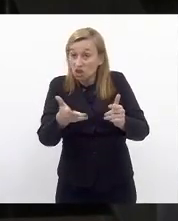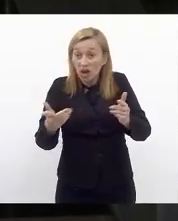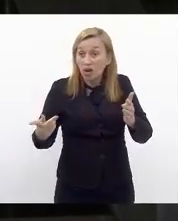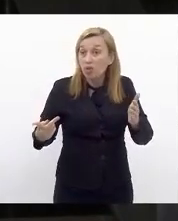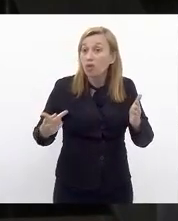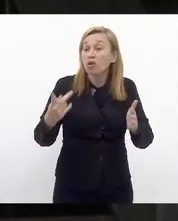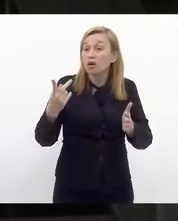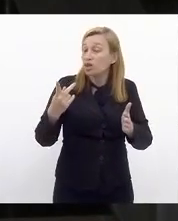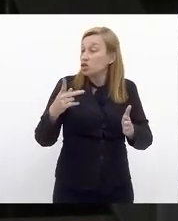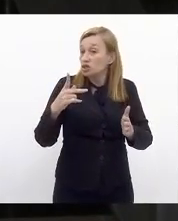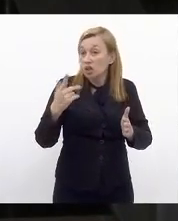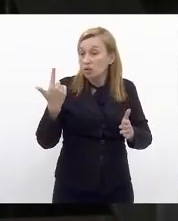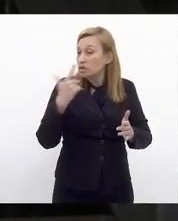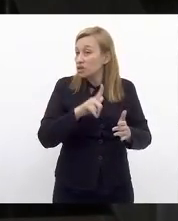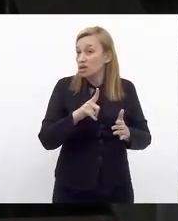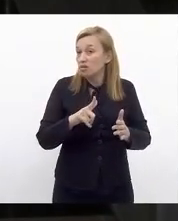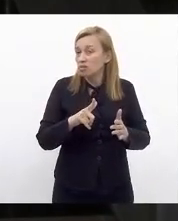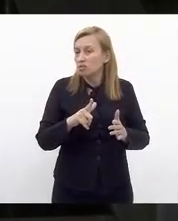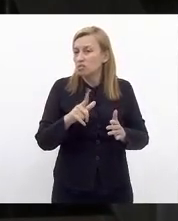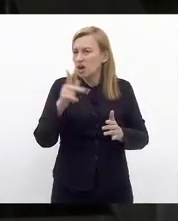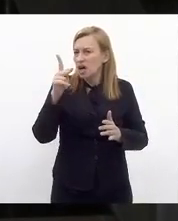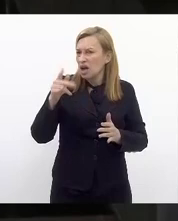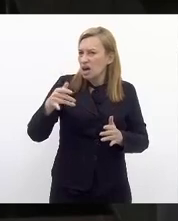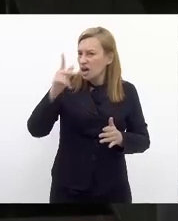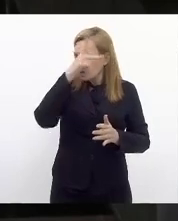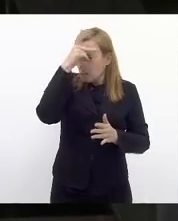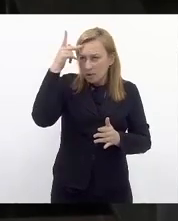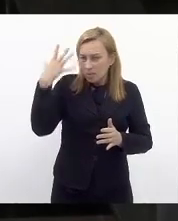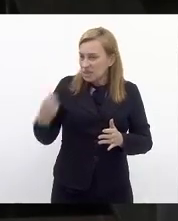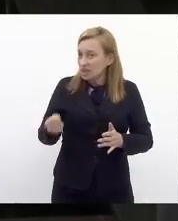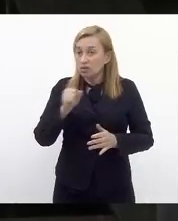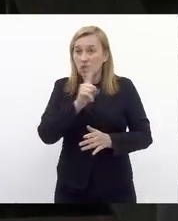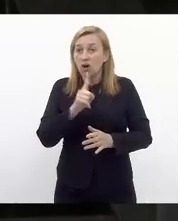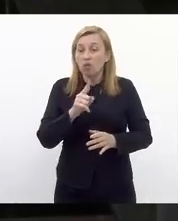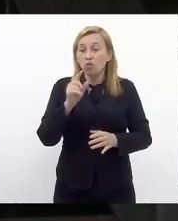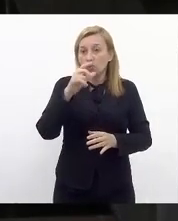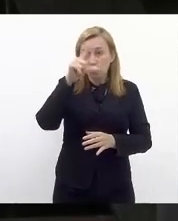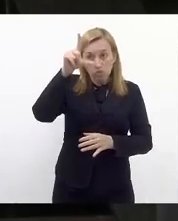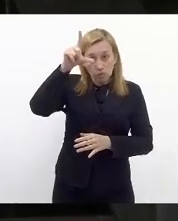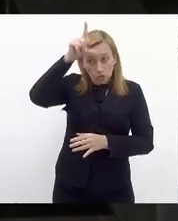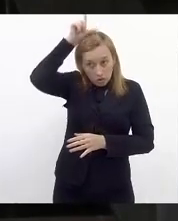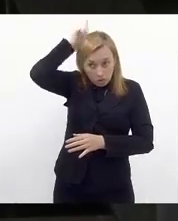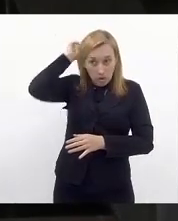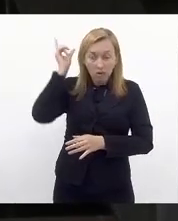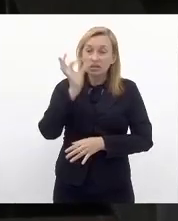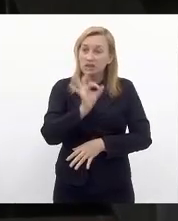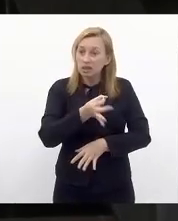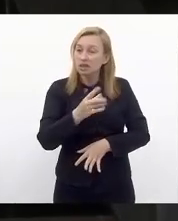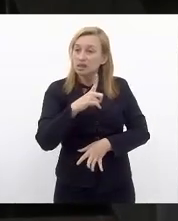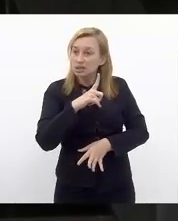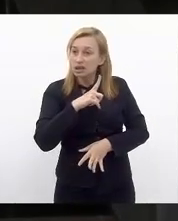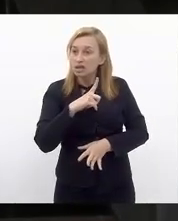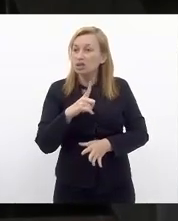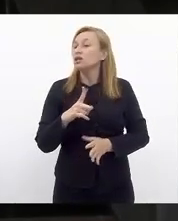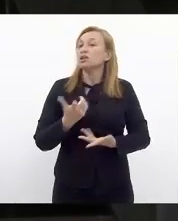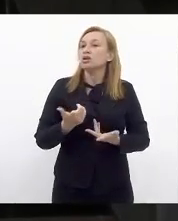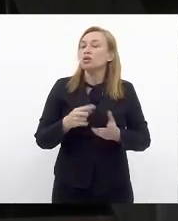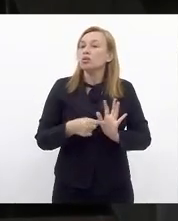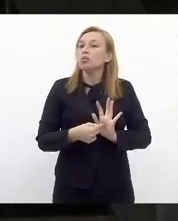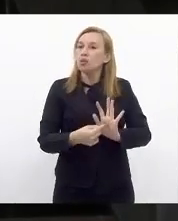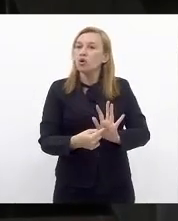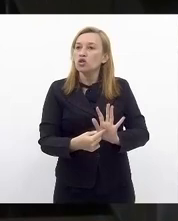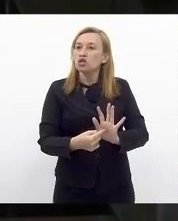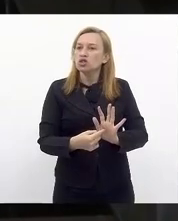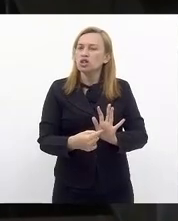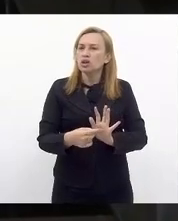Então não é preciso tratar de questões não vida de volta ta coberto de razão a legislação da grf desse prima menciona o